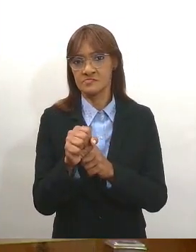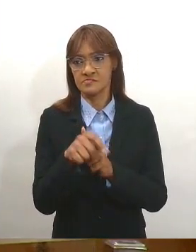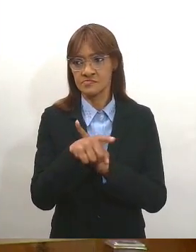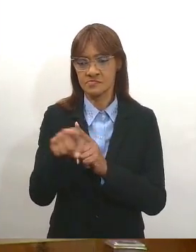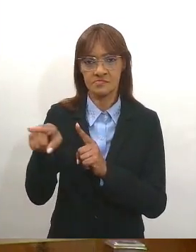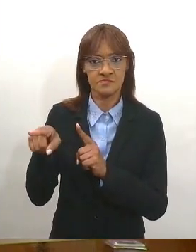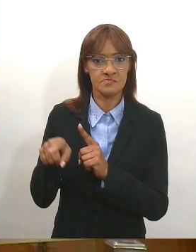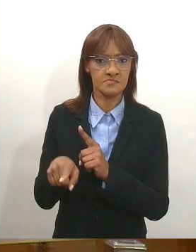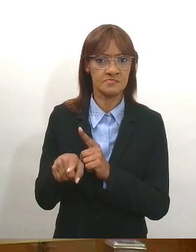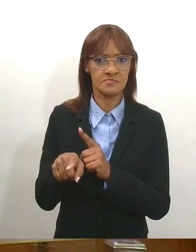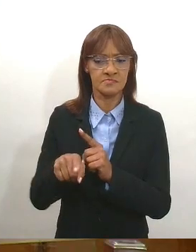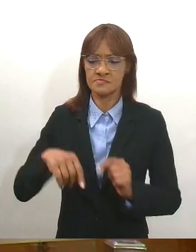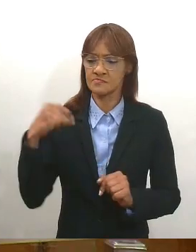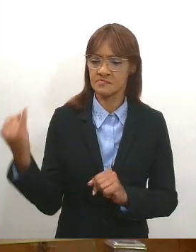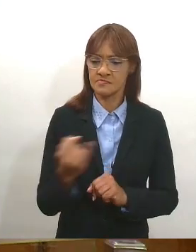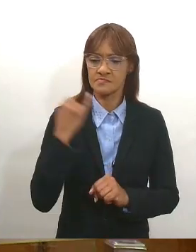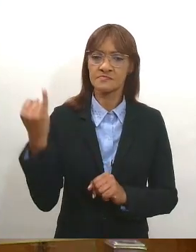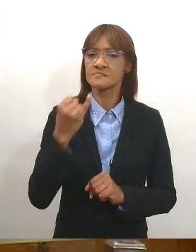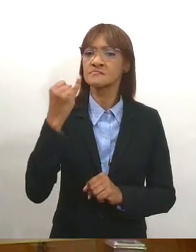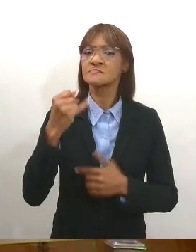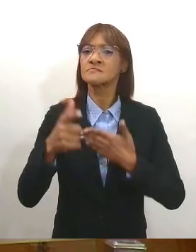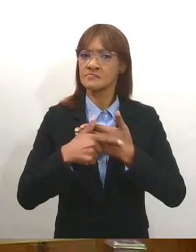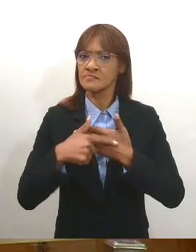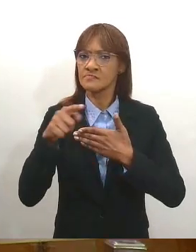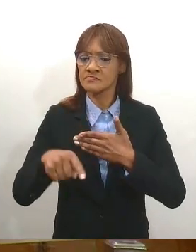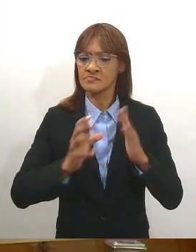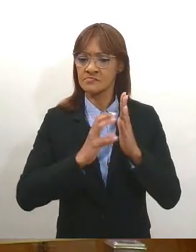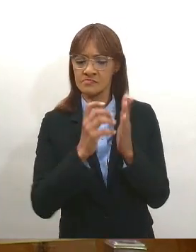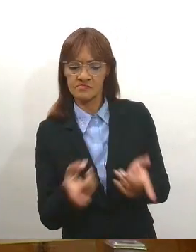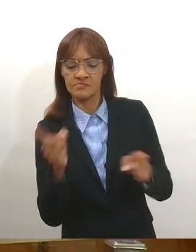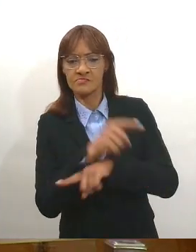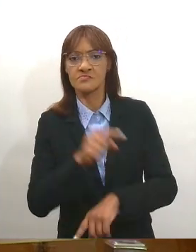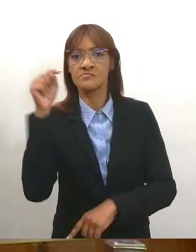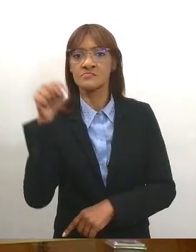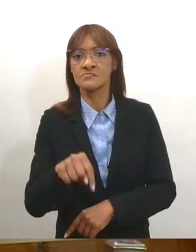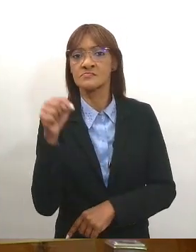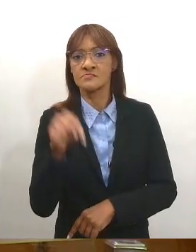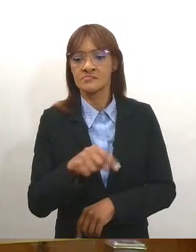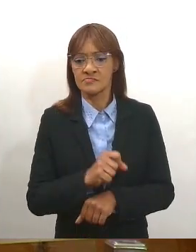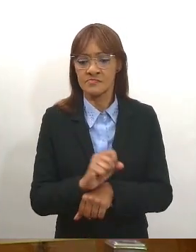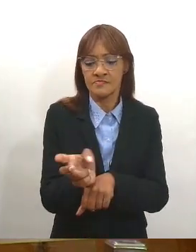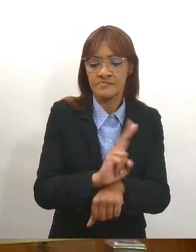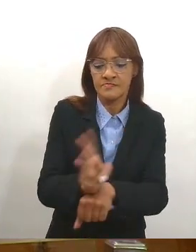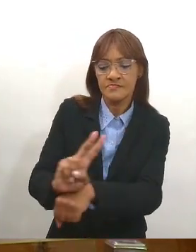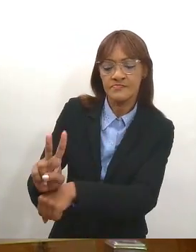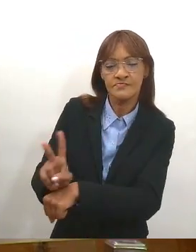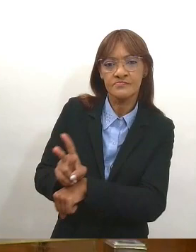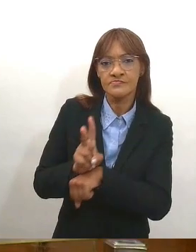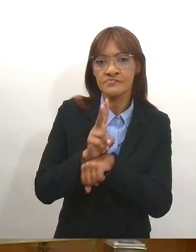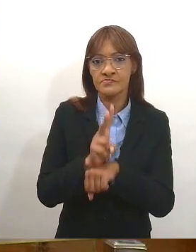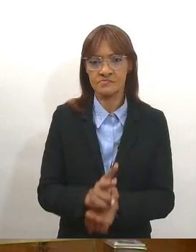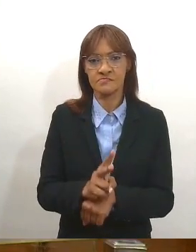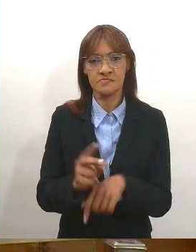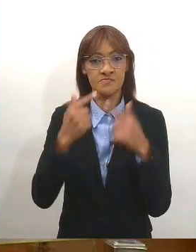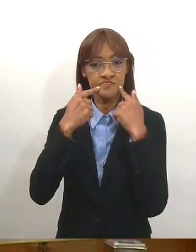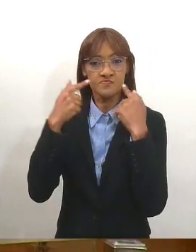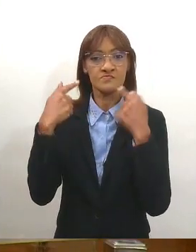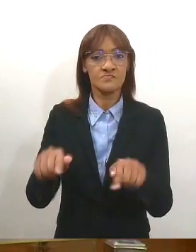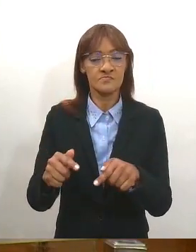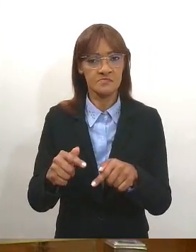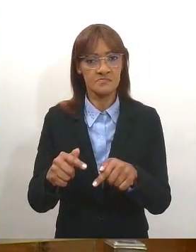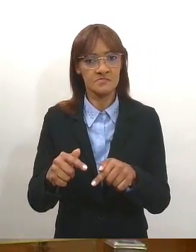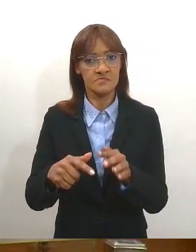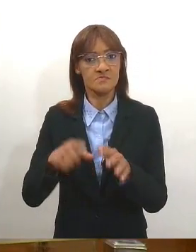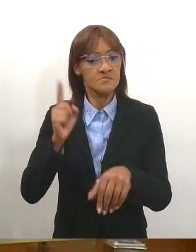da oposição nesta casa, fiscalizando, criticando quando necessário, de forma coerente,